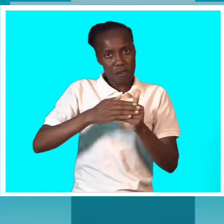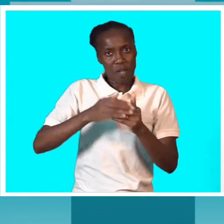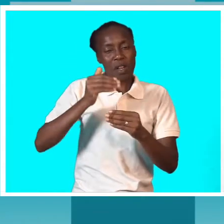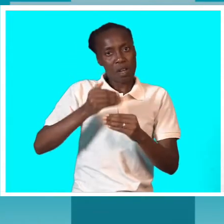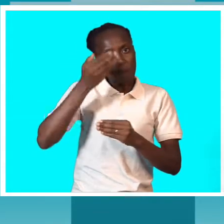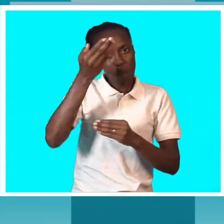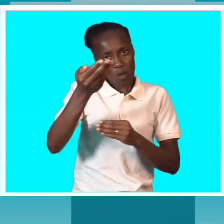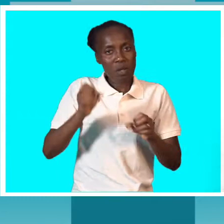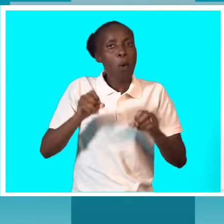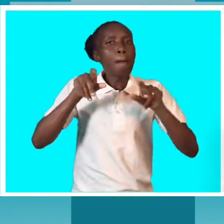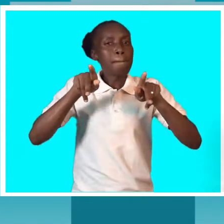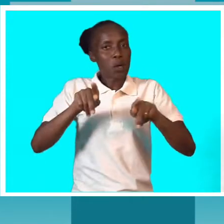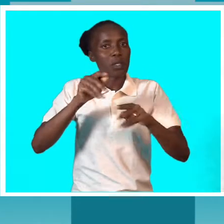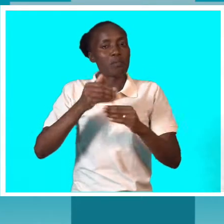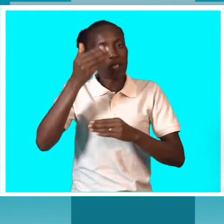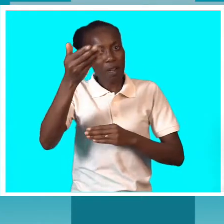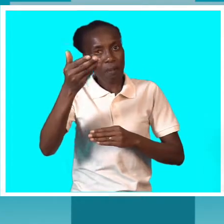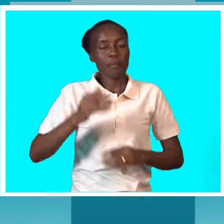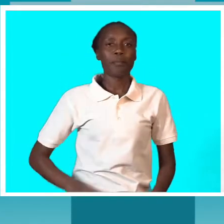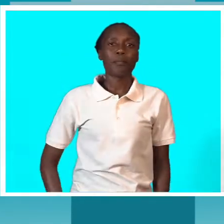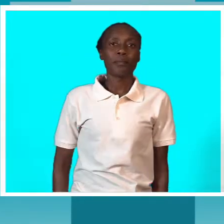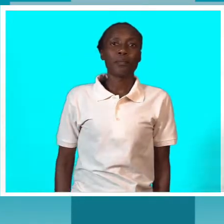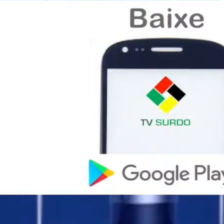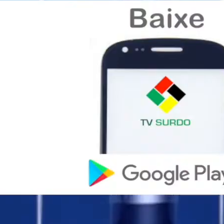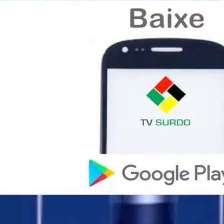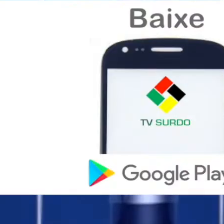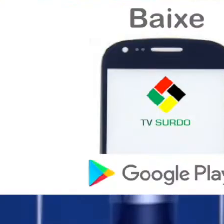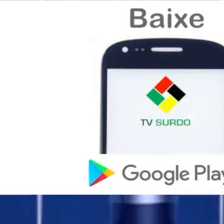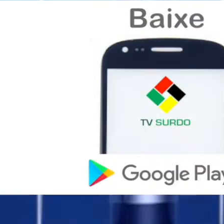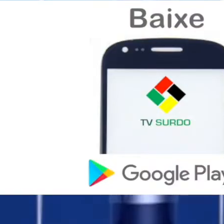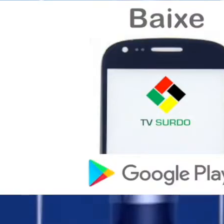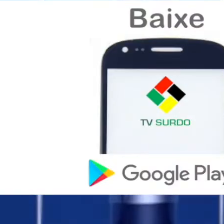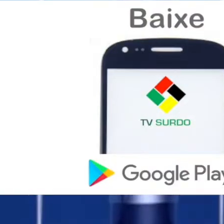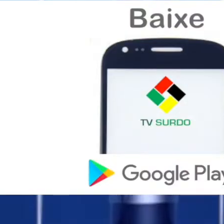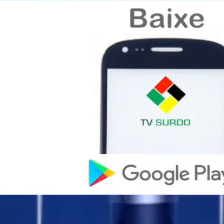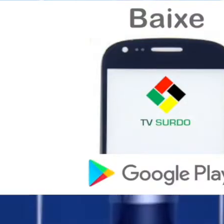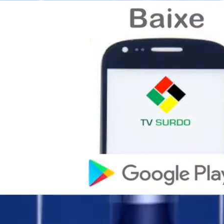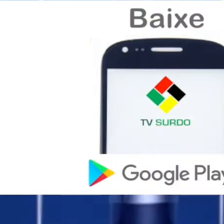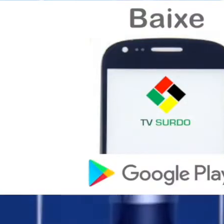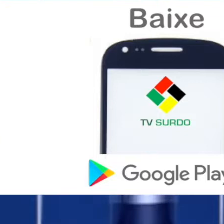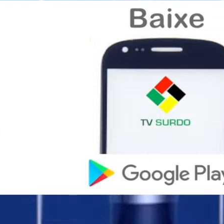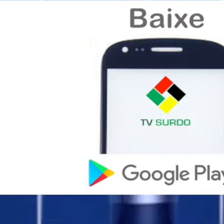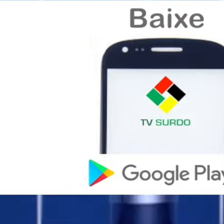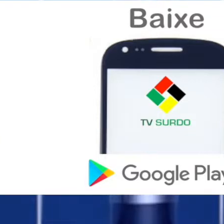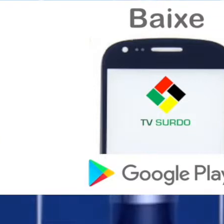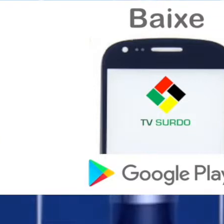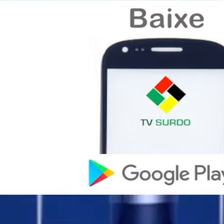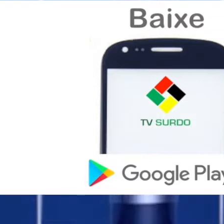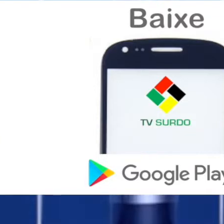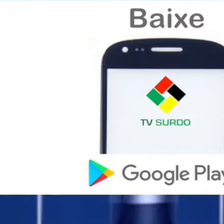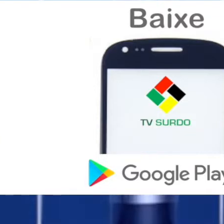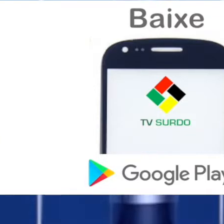muito obrigado. Nós voltamos numa próxima oportunidade. Até lá. Conheça os sinais dos meios de transporte aéreo e